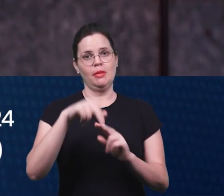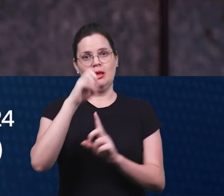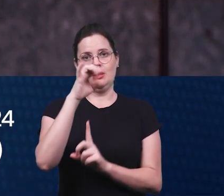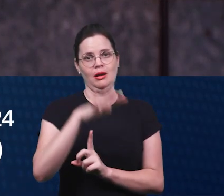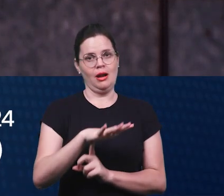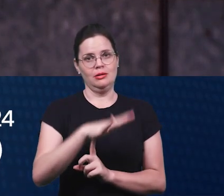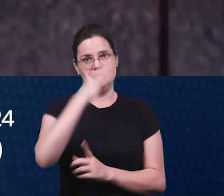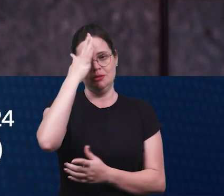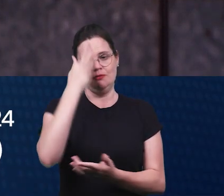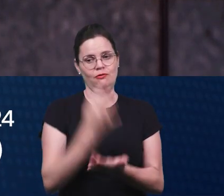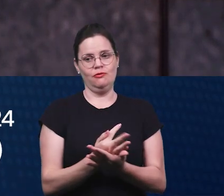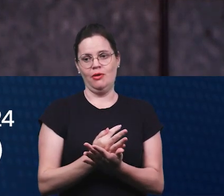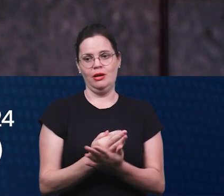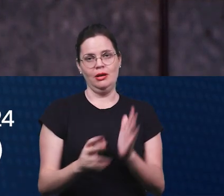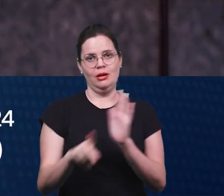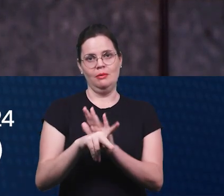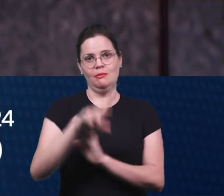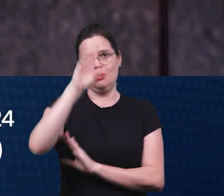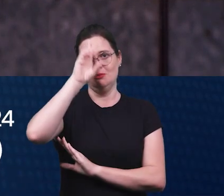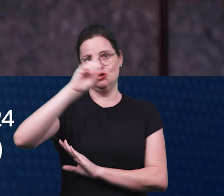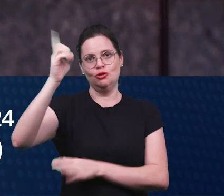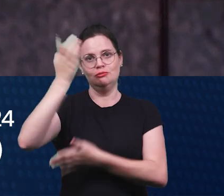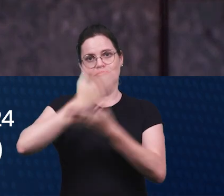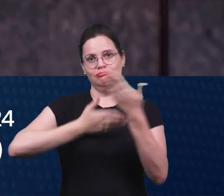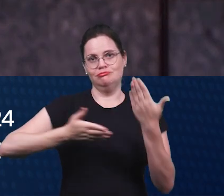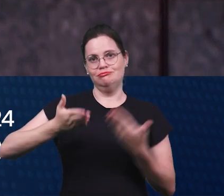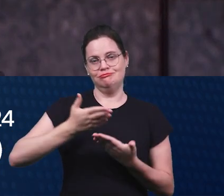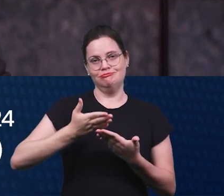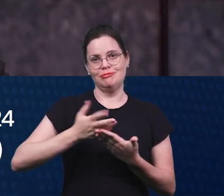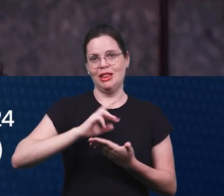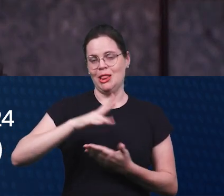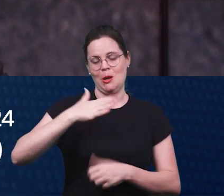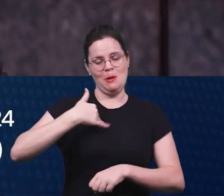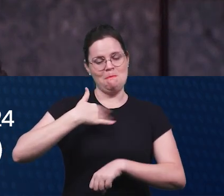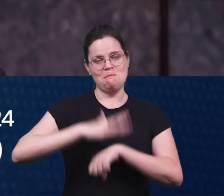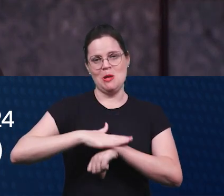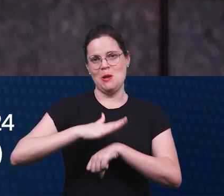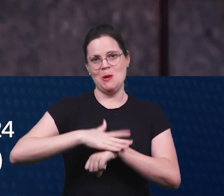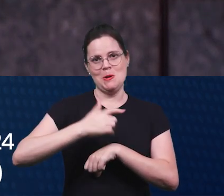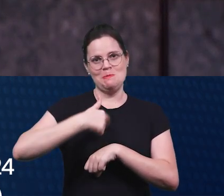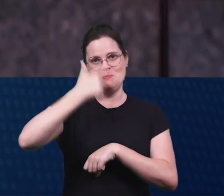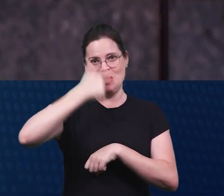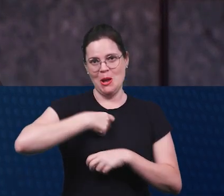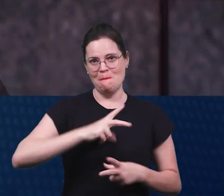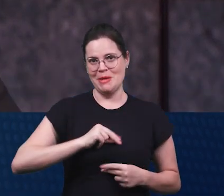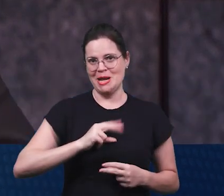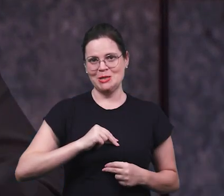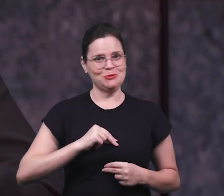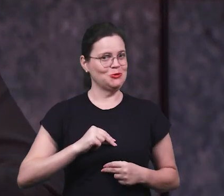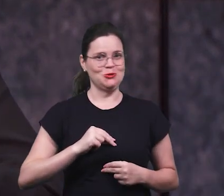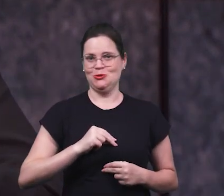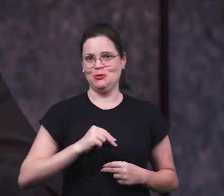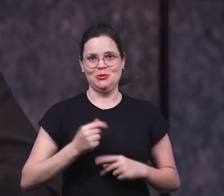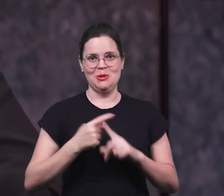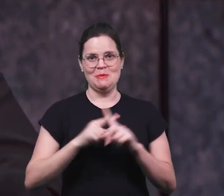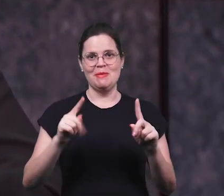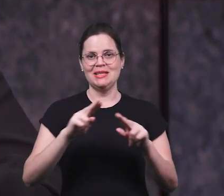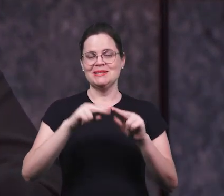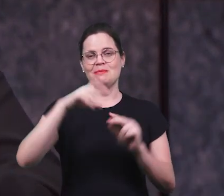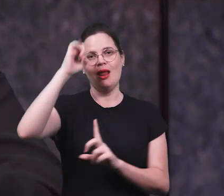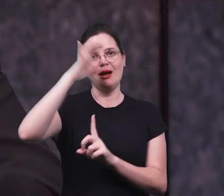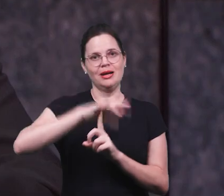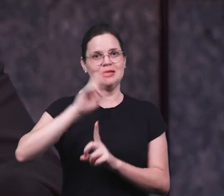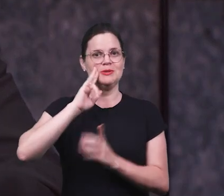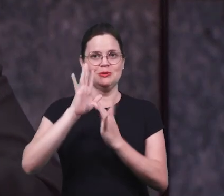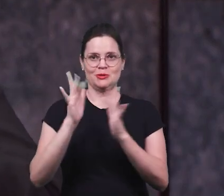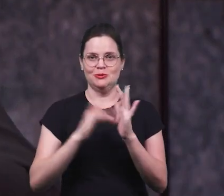pela graça, pela fé, é dom de Deus, não vem de nós. Não é por mérito, mas pela